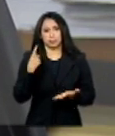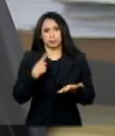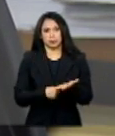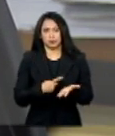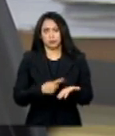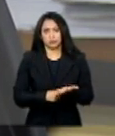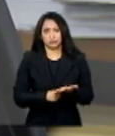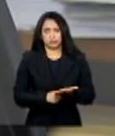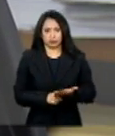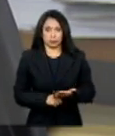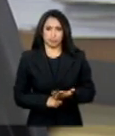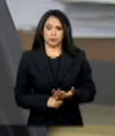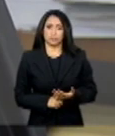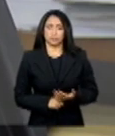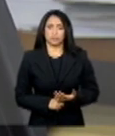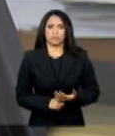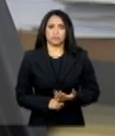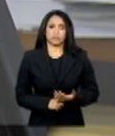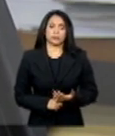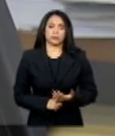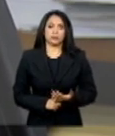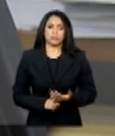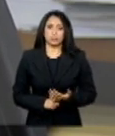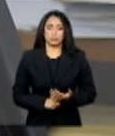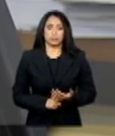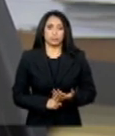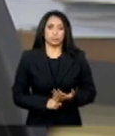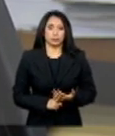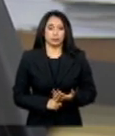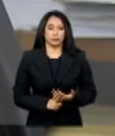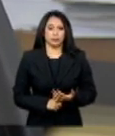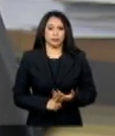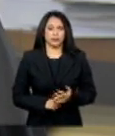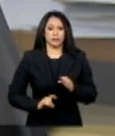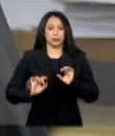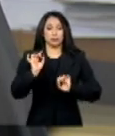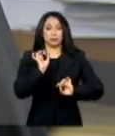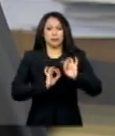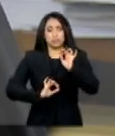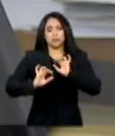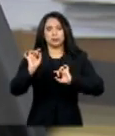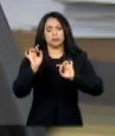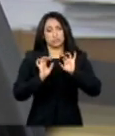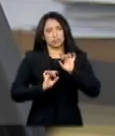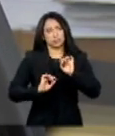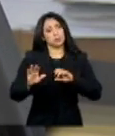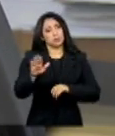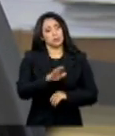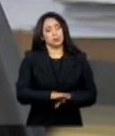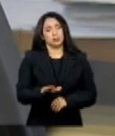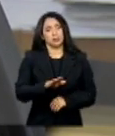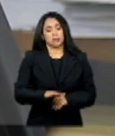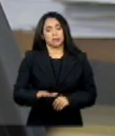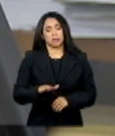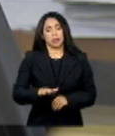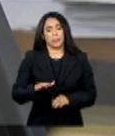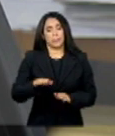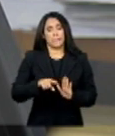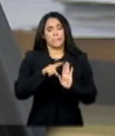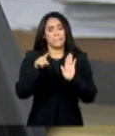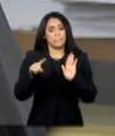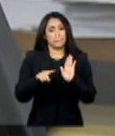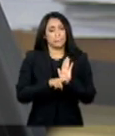como também parece ignorar a condição especial das crianças menores de 12 anos de idade